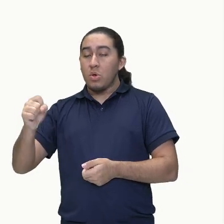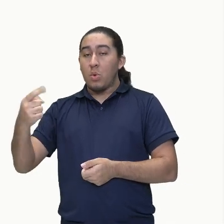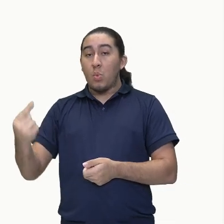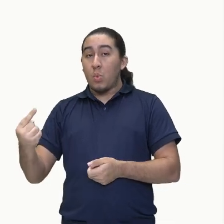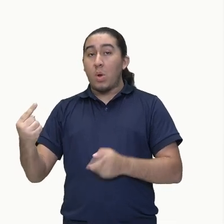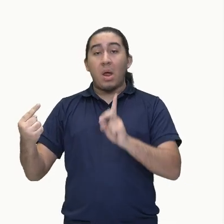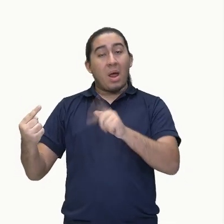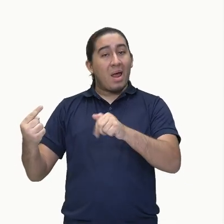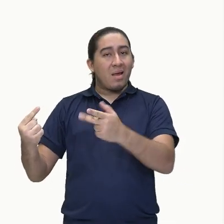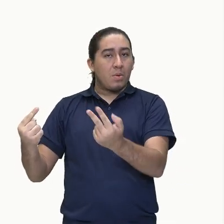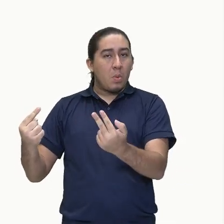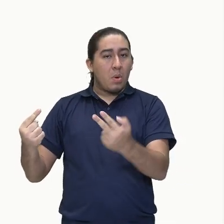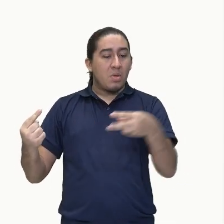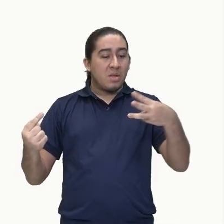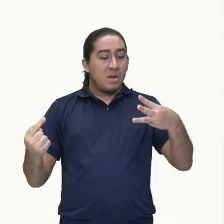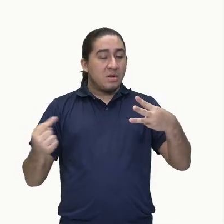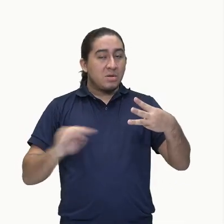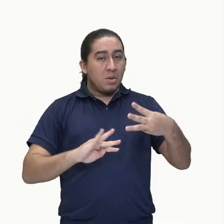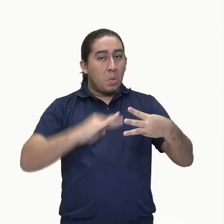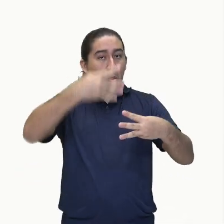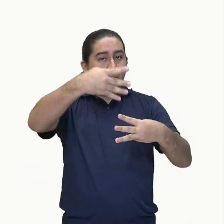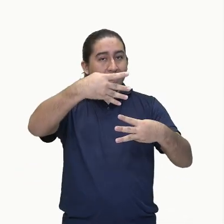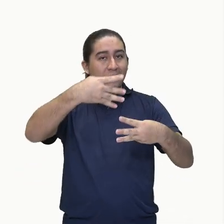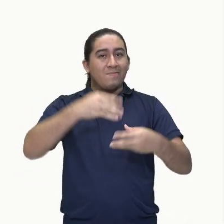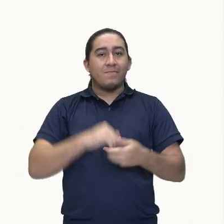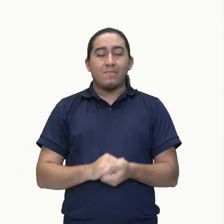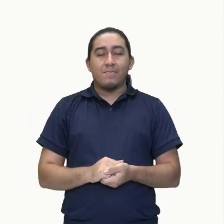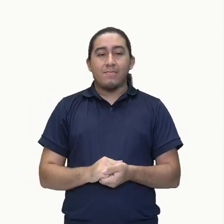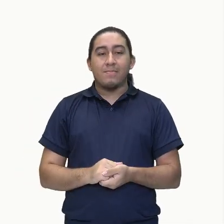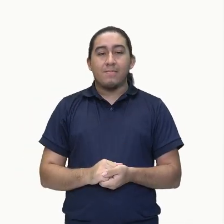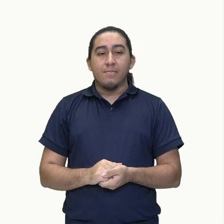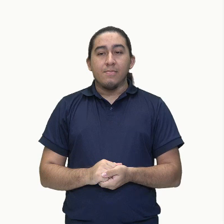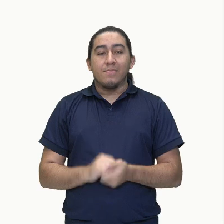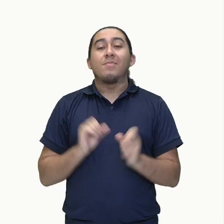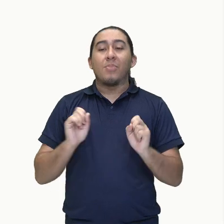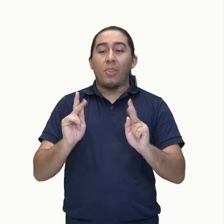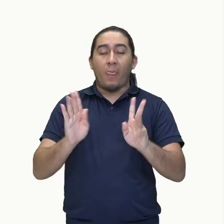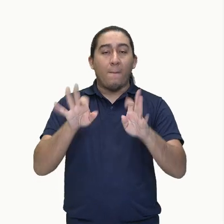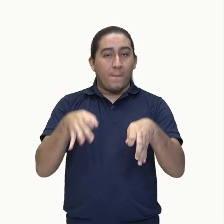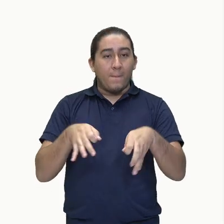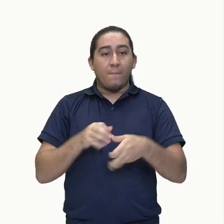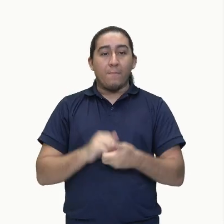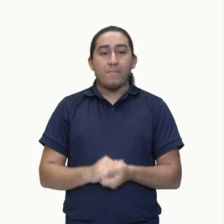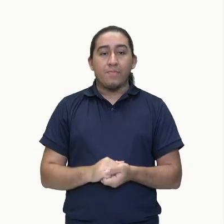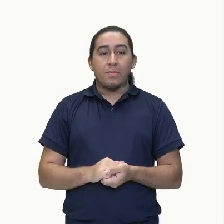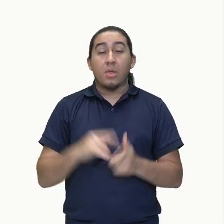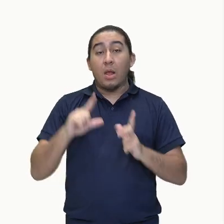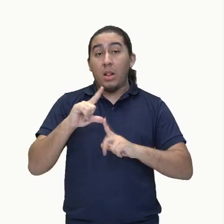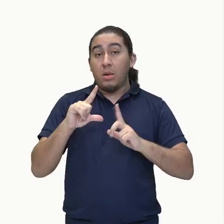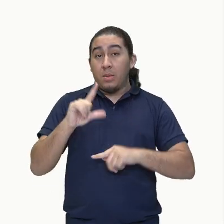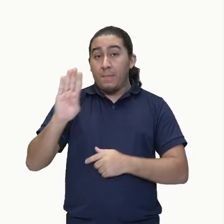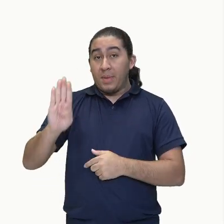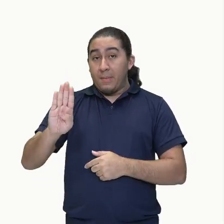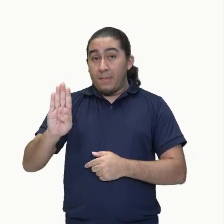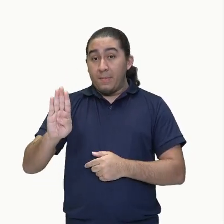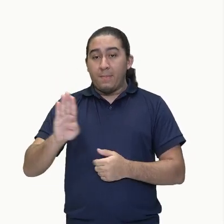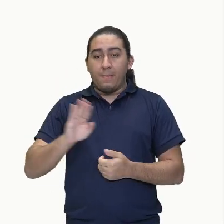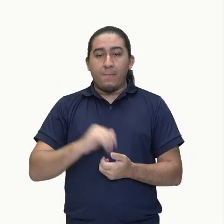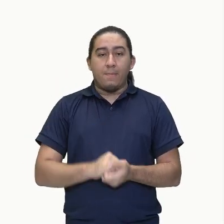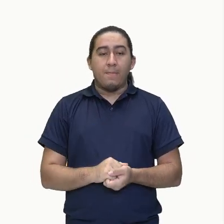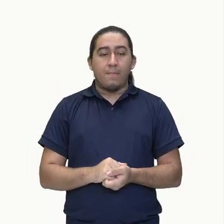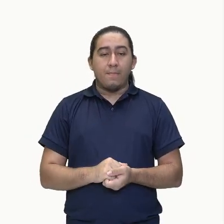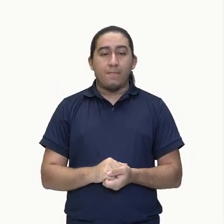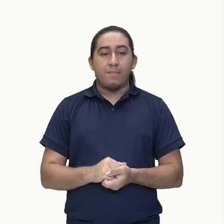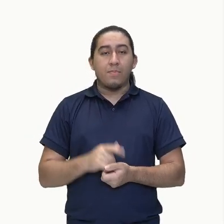coisa que 3 elevada à quarta potência. Beleza? Na letra B, temos